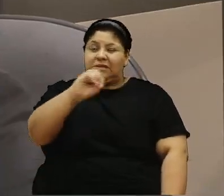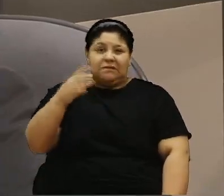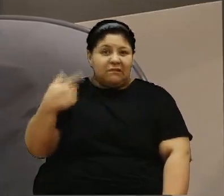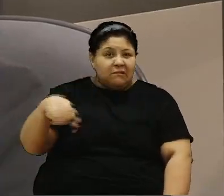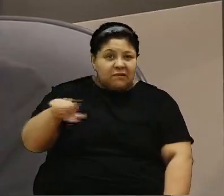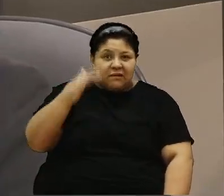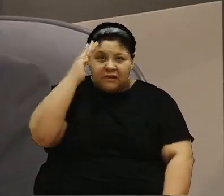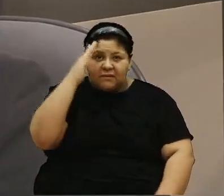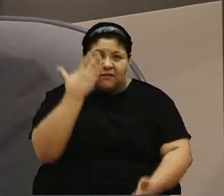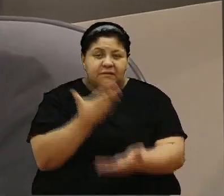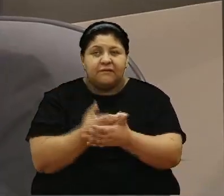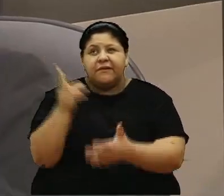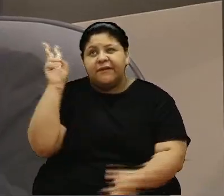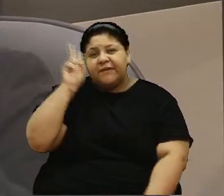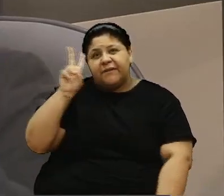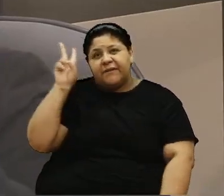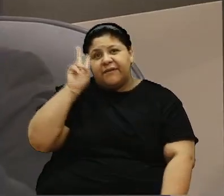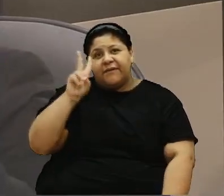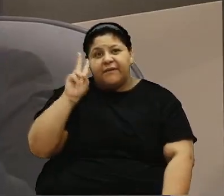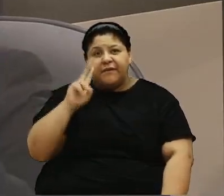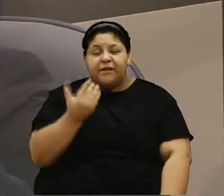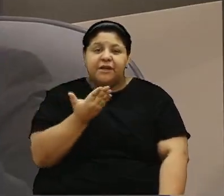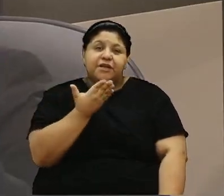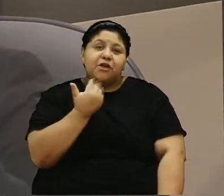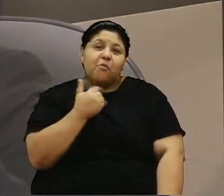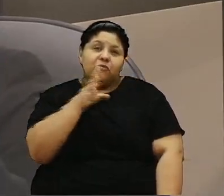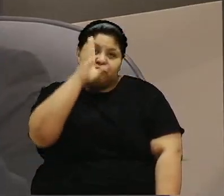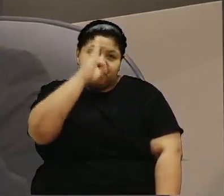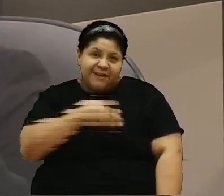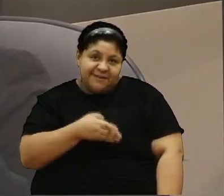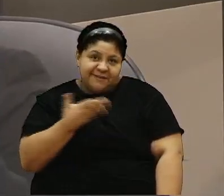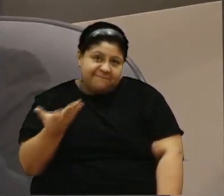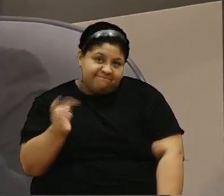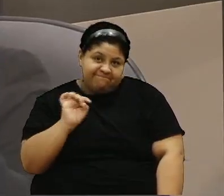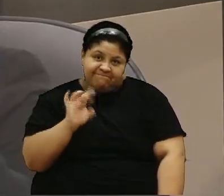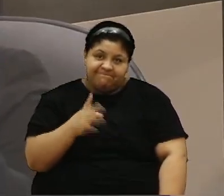gente acredita nessa historinha de almoço grátis. Seria isso. Obrigado,